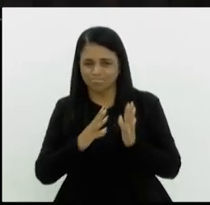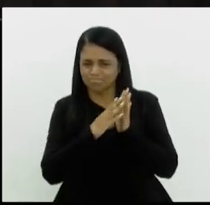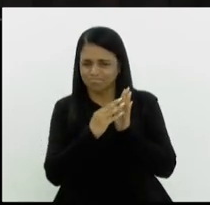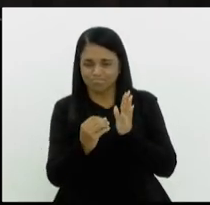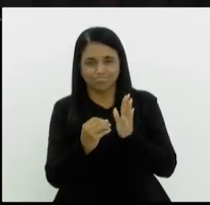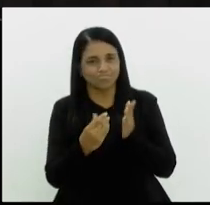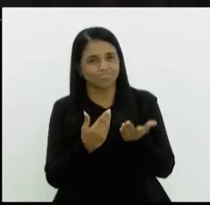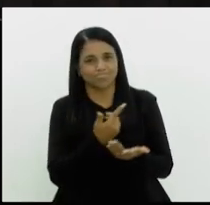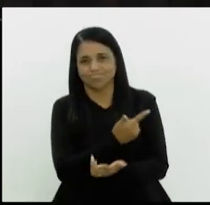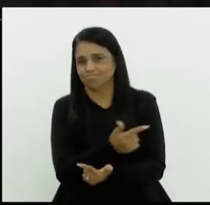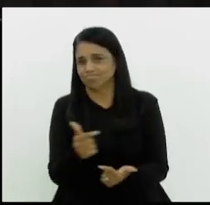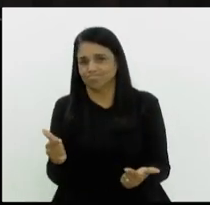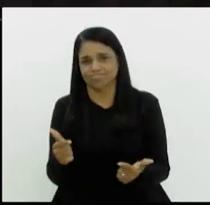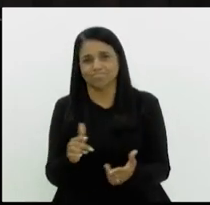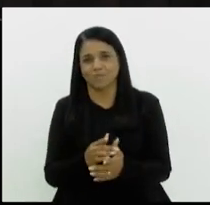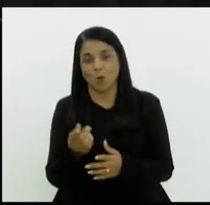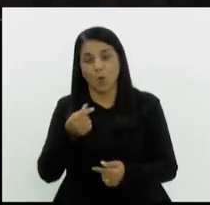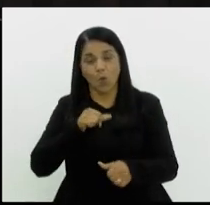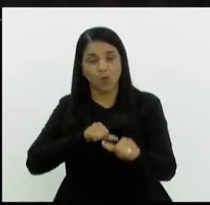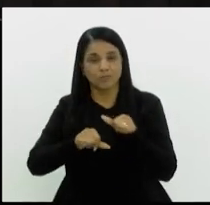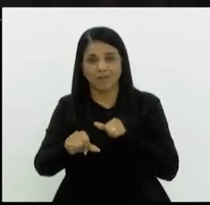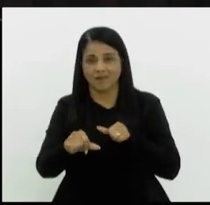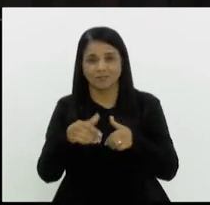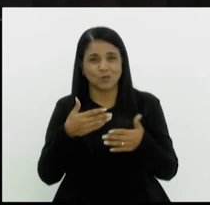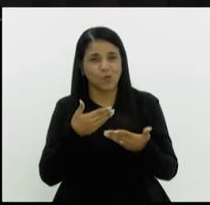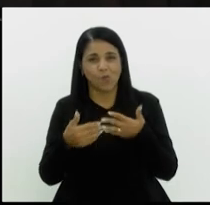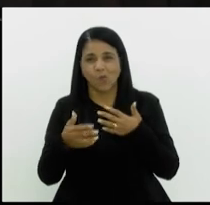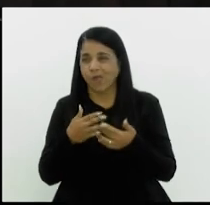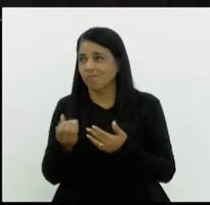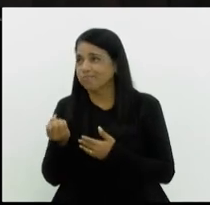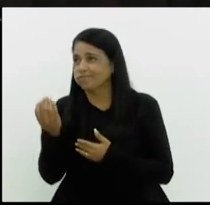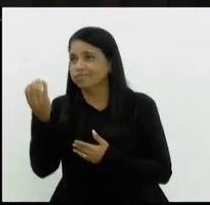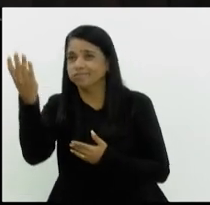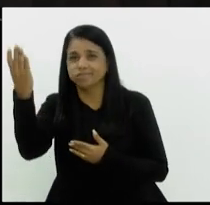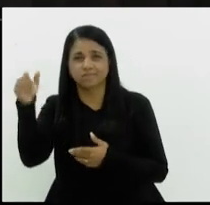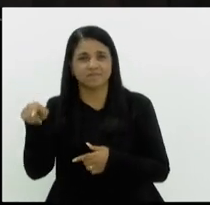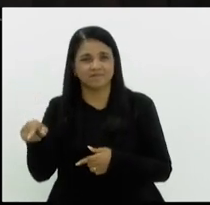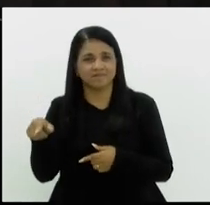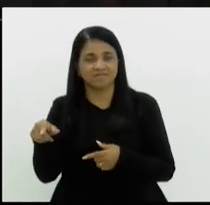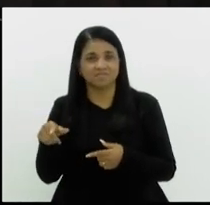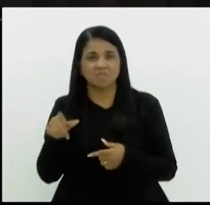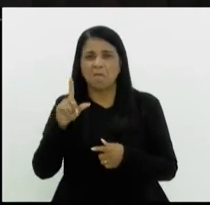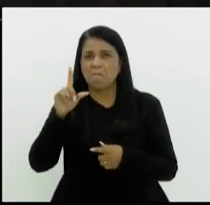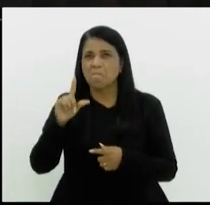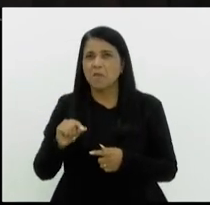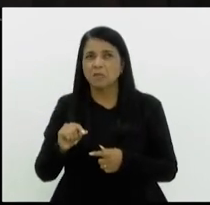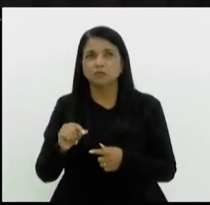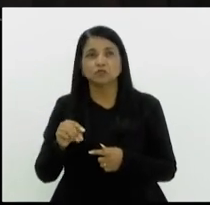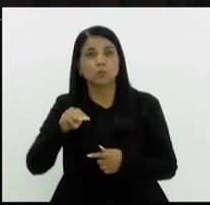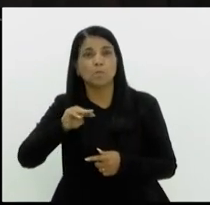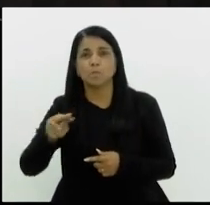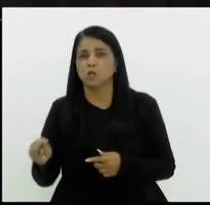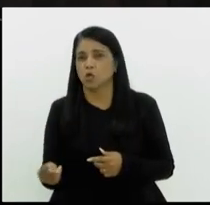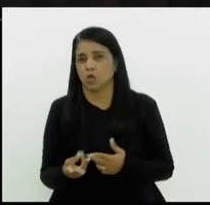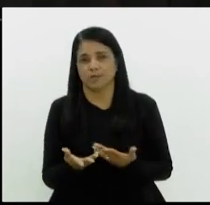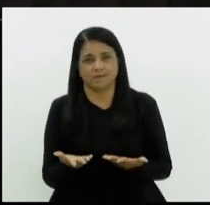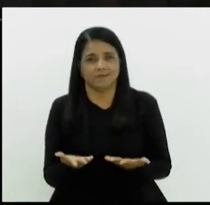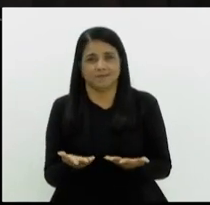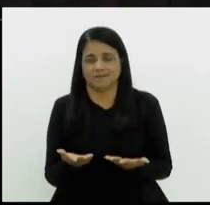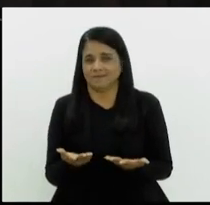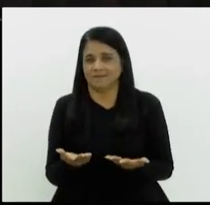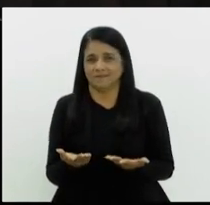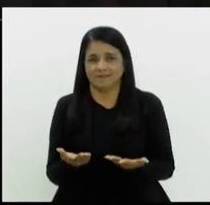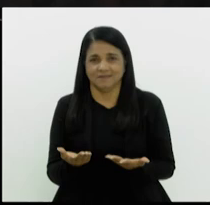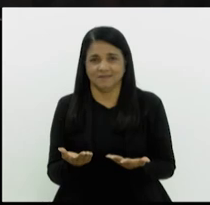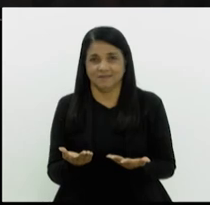contrário. Qualquer viagenzinha dele não sai por menos de milhões de reais, isso sem considerar